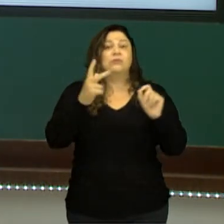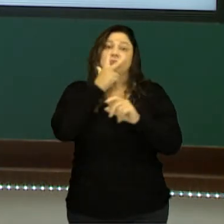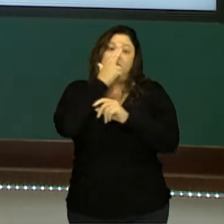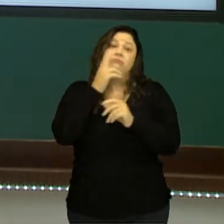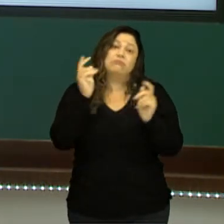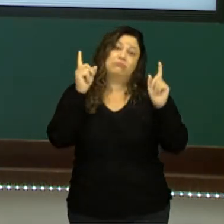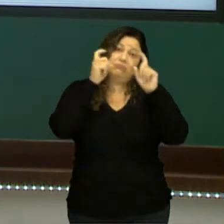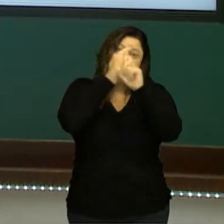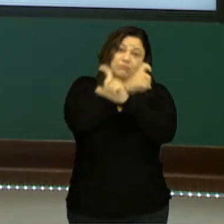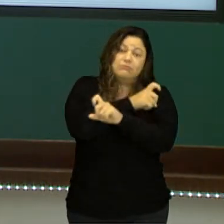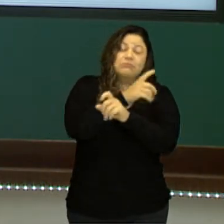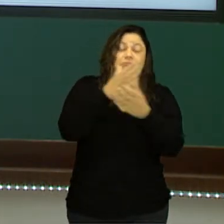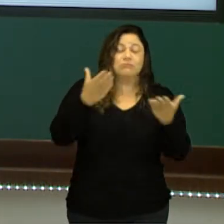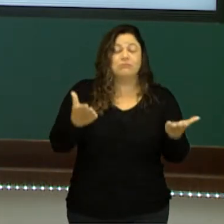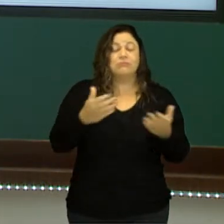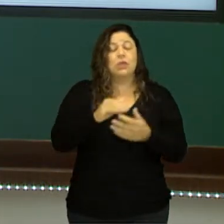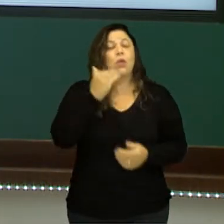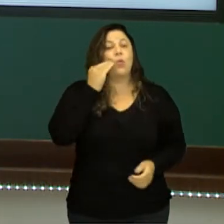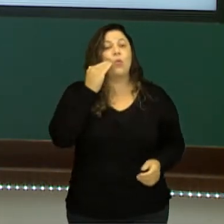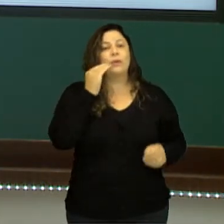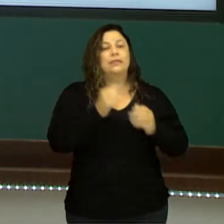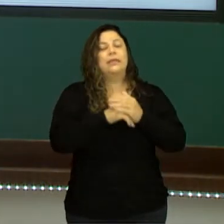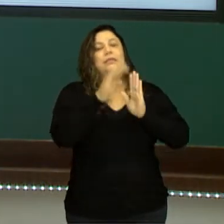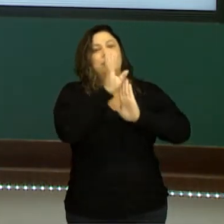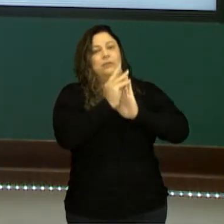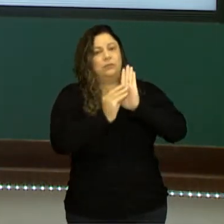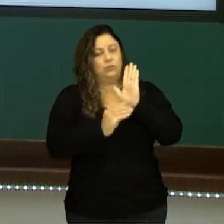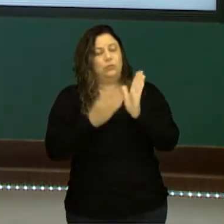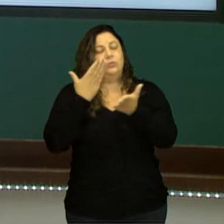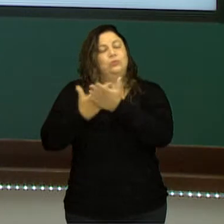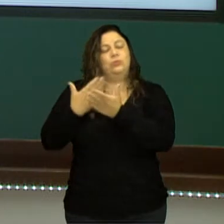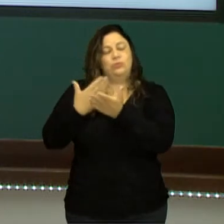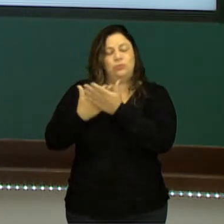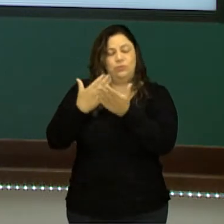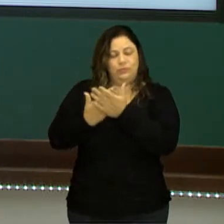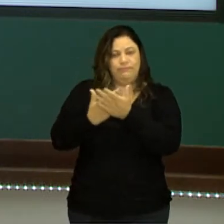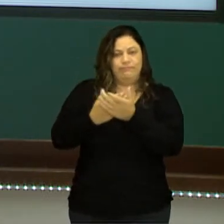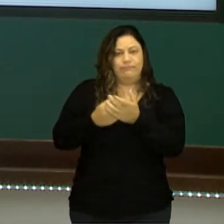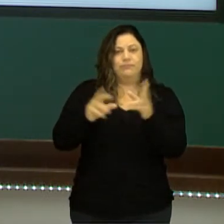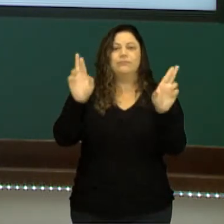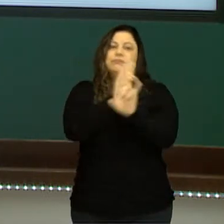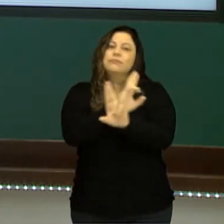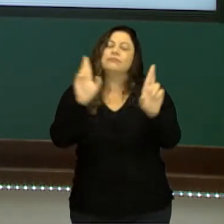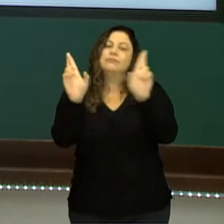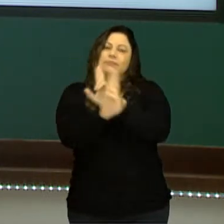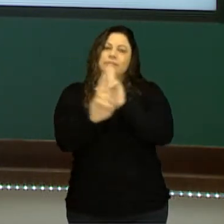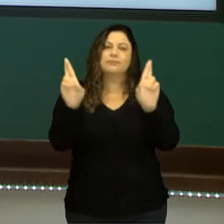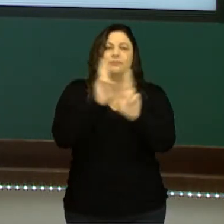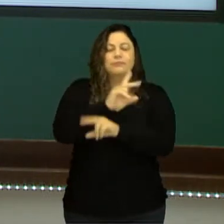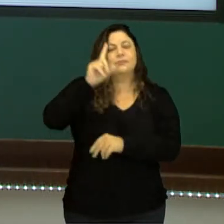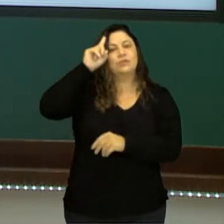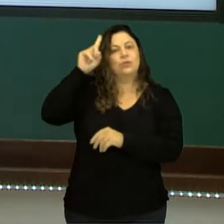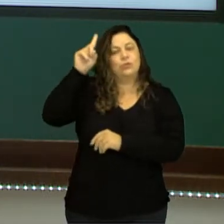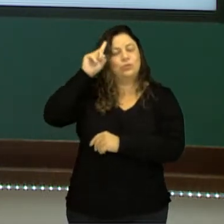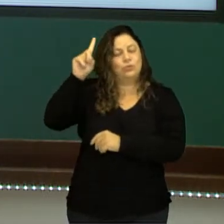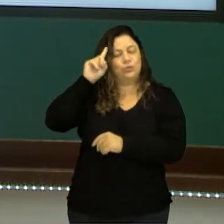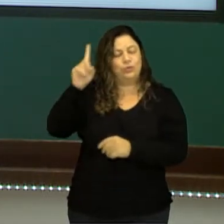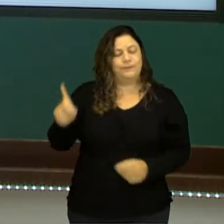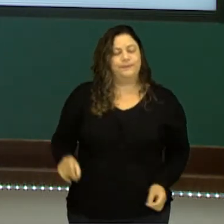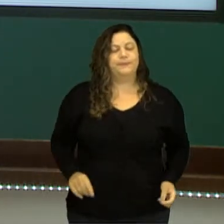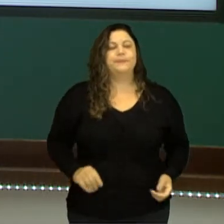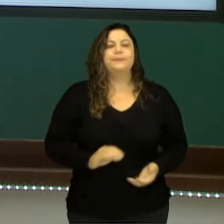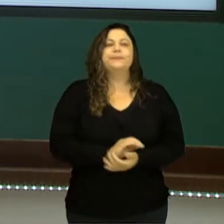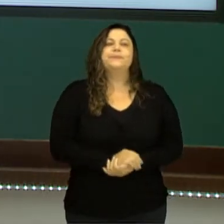difícil, ou até mesmo compreender os conteúdos estudados, estabelecendo uma relação, né, com o nosso cotidiano, com o nosso dia a